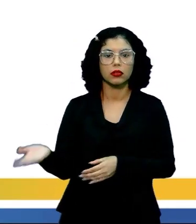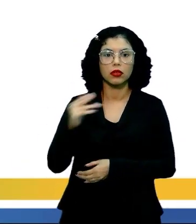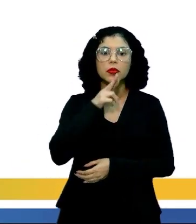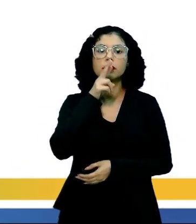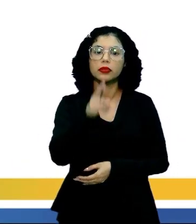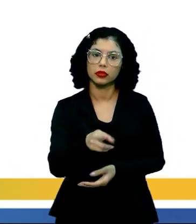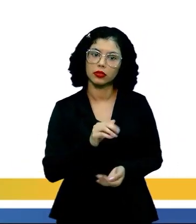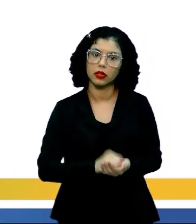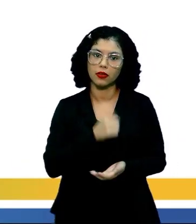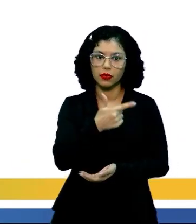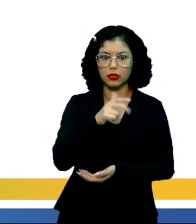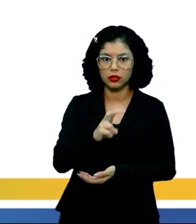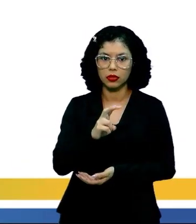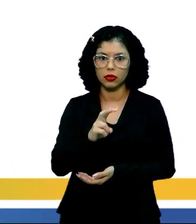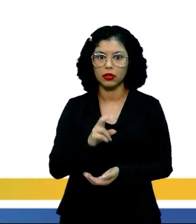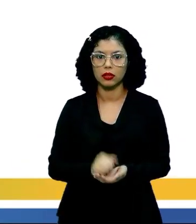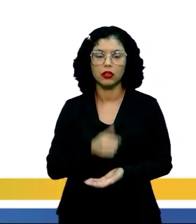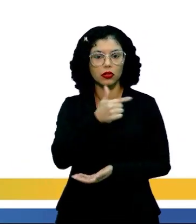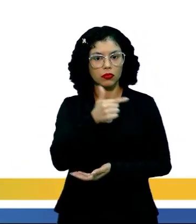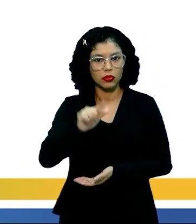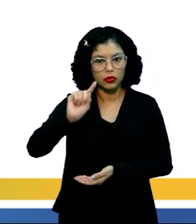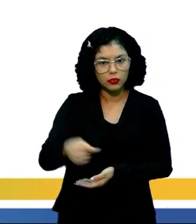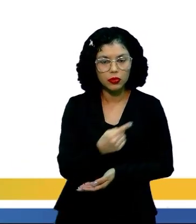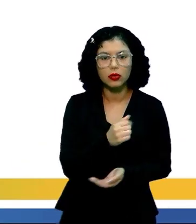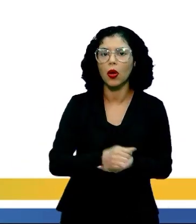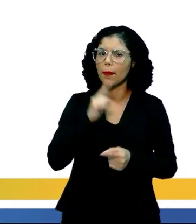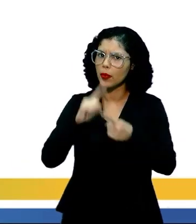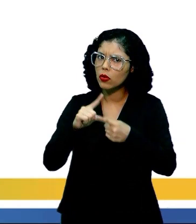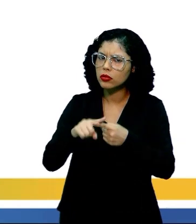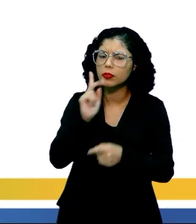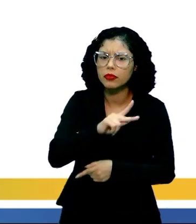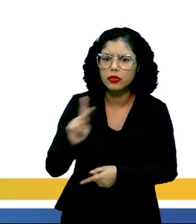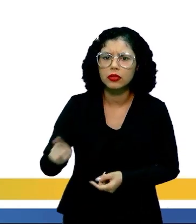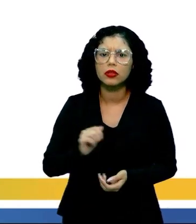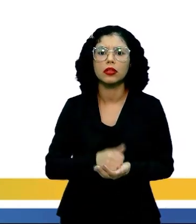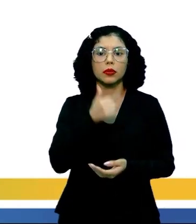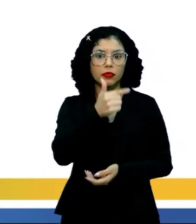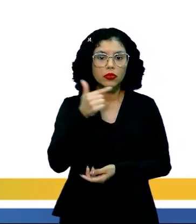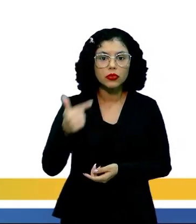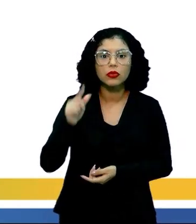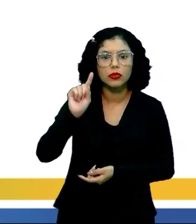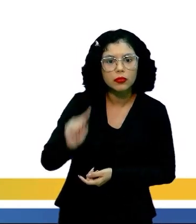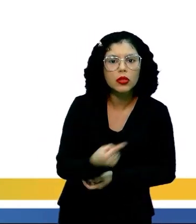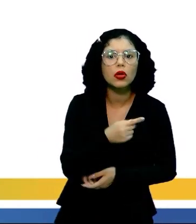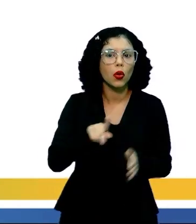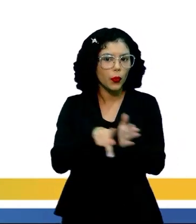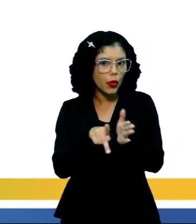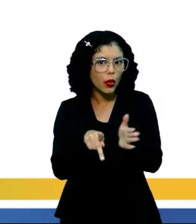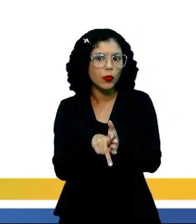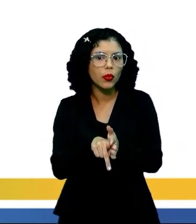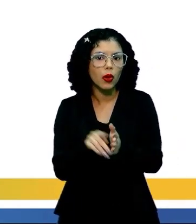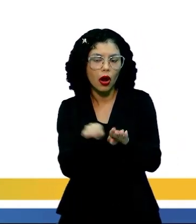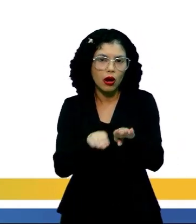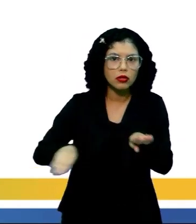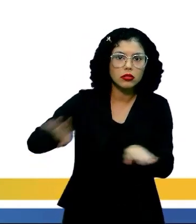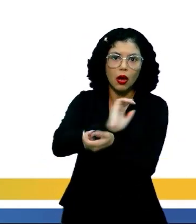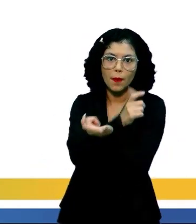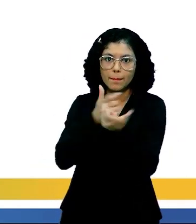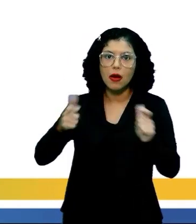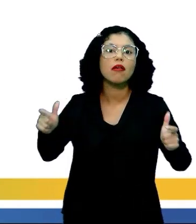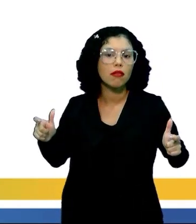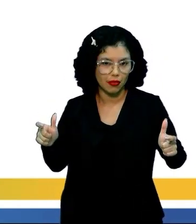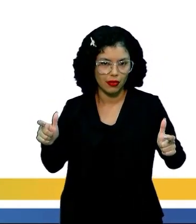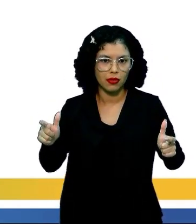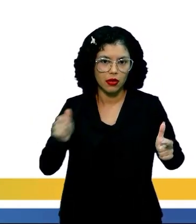vamos calcular 25% de 22.000. Por quê, professor? Porque 22.000 foi justamente o excedente que